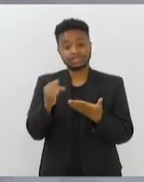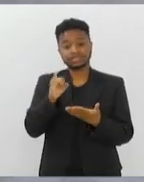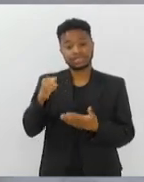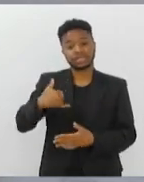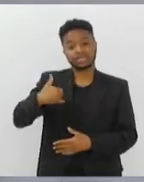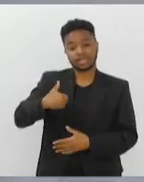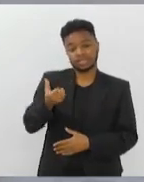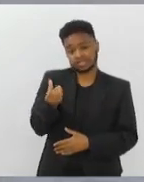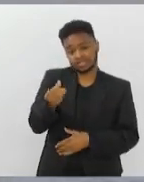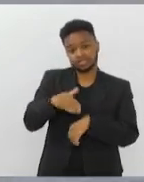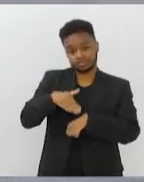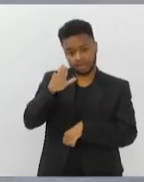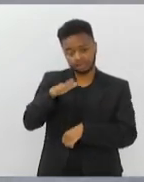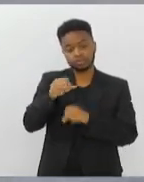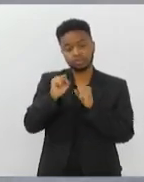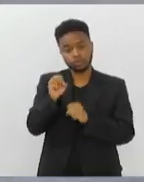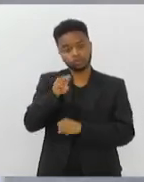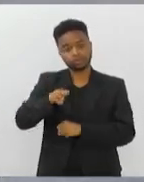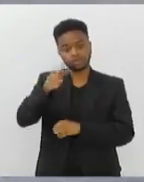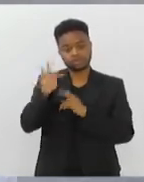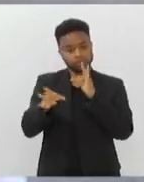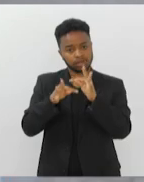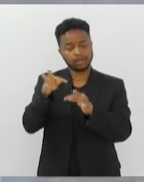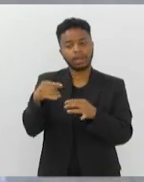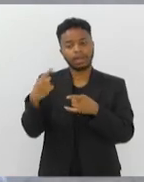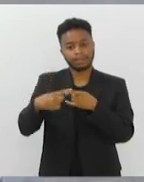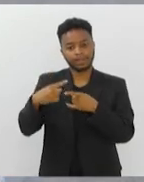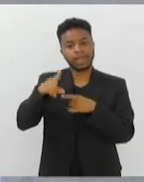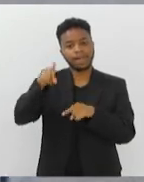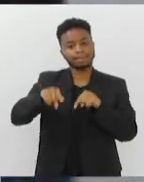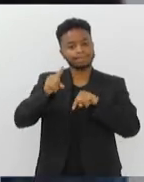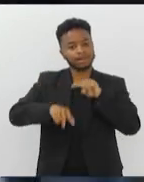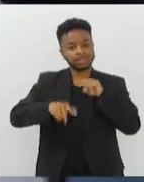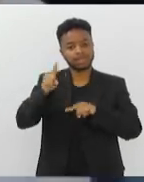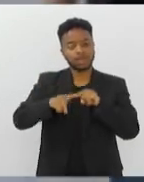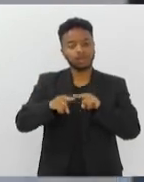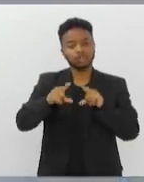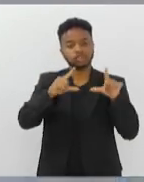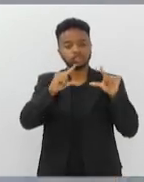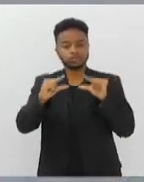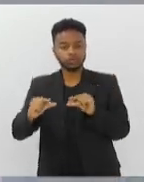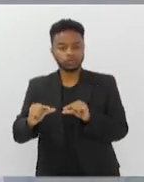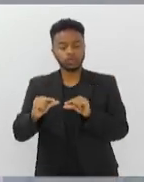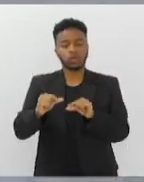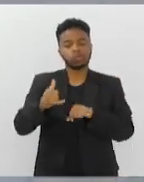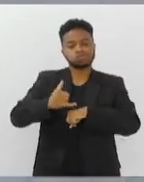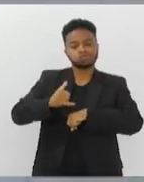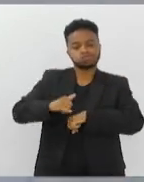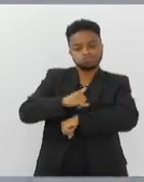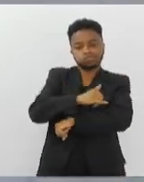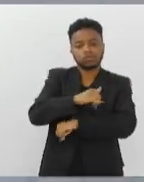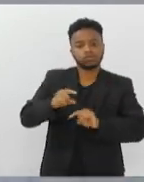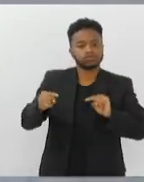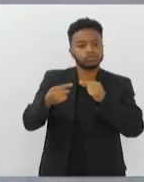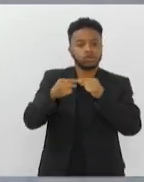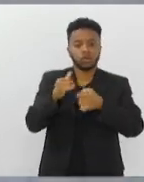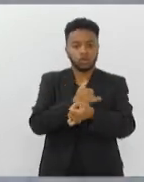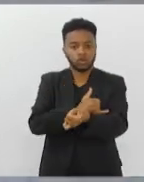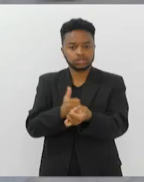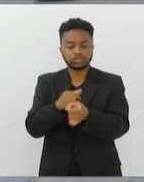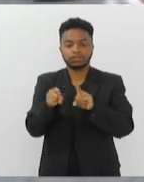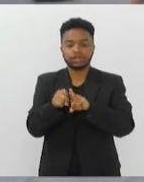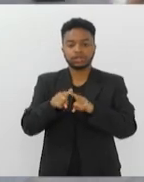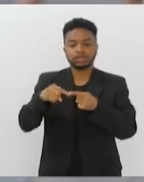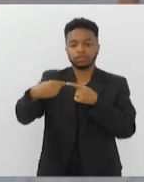anos já dá para usar como tratamento, porque é uma substância que inibe a absorção da gordura, né? Do colesterol. E acima de 10 anos já dá